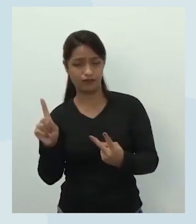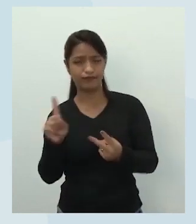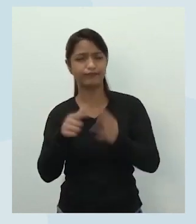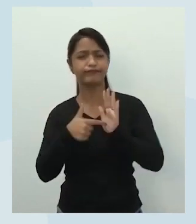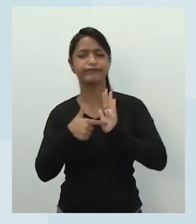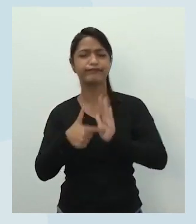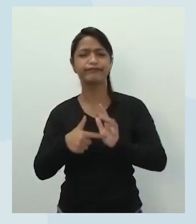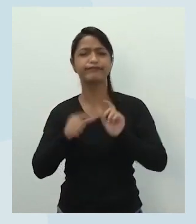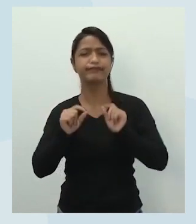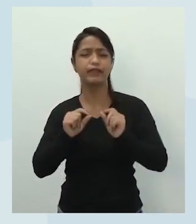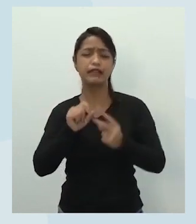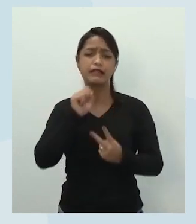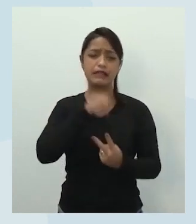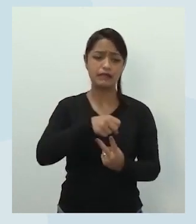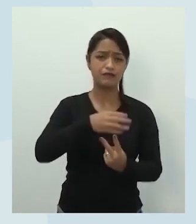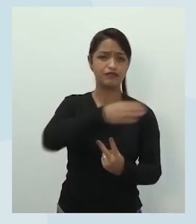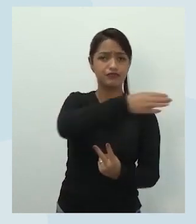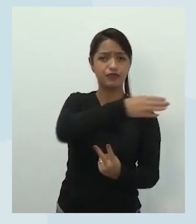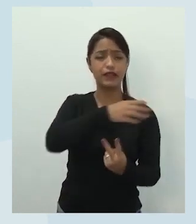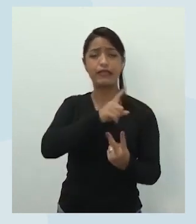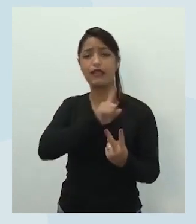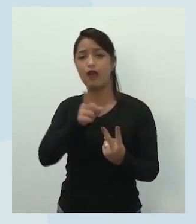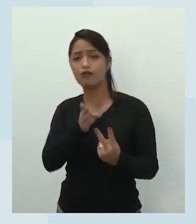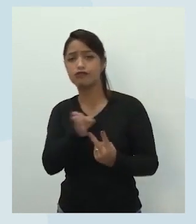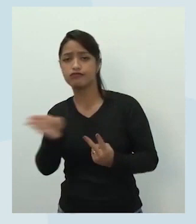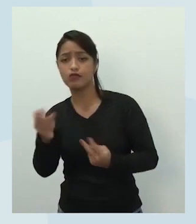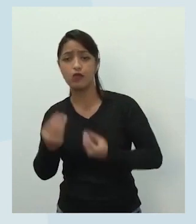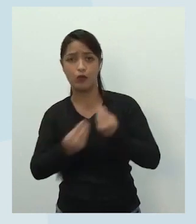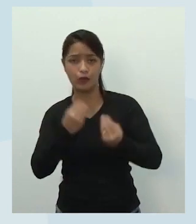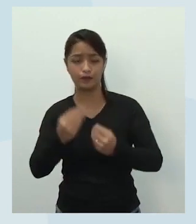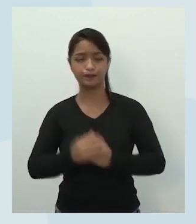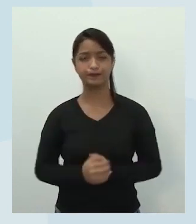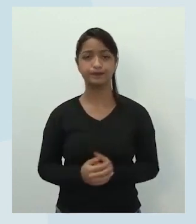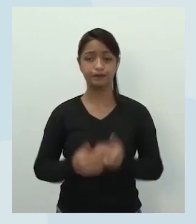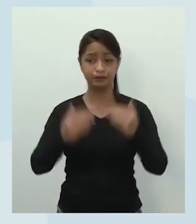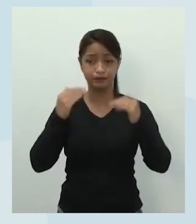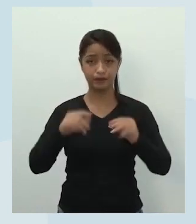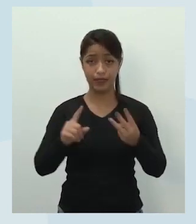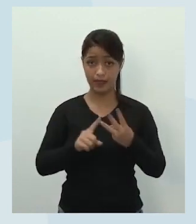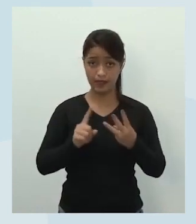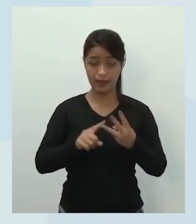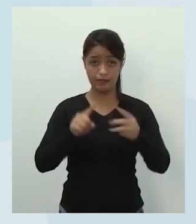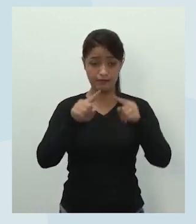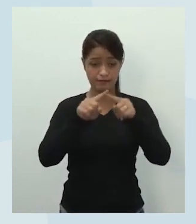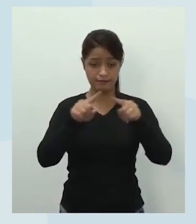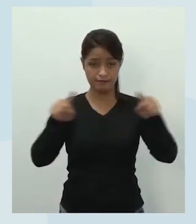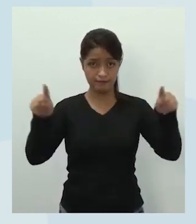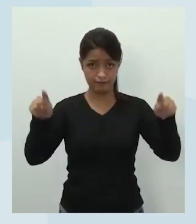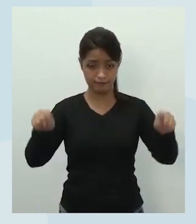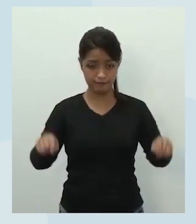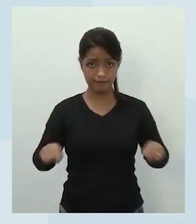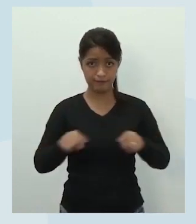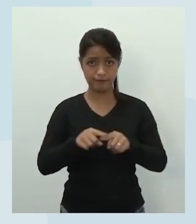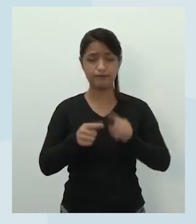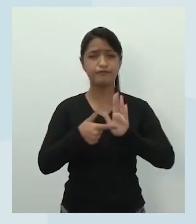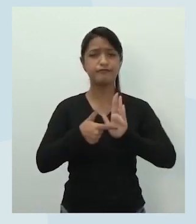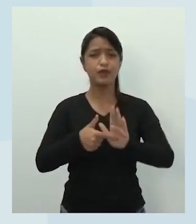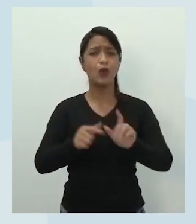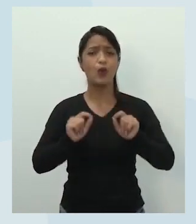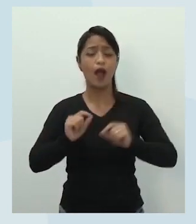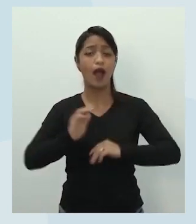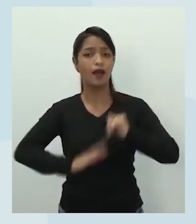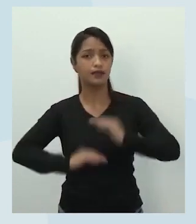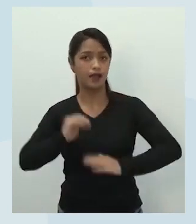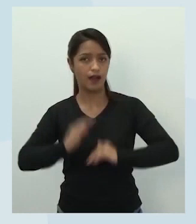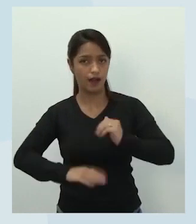o processo pode tomar. O retângulo, sem alterações nos cantos, indica uma ação ou uma função,